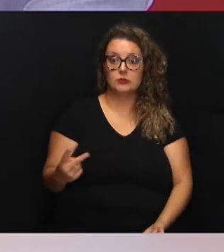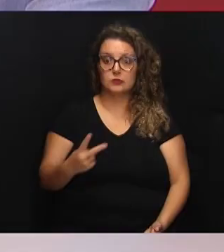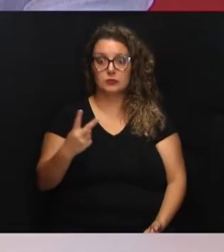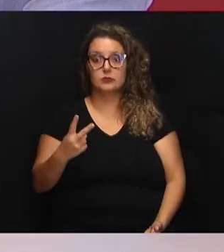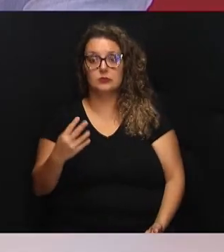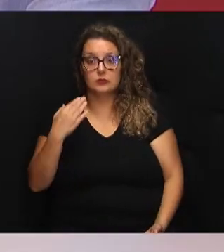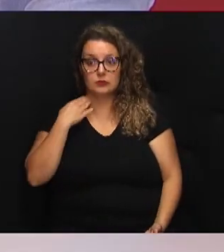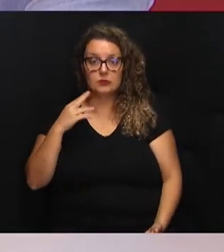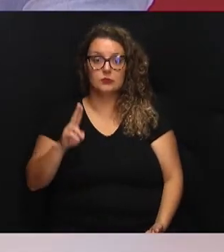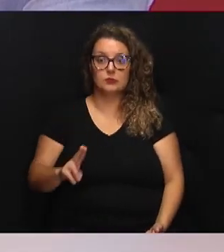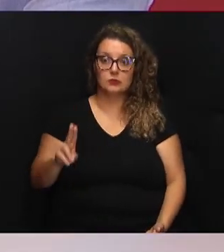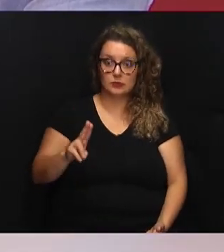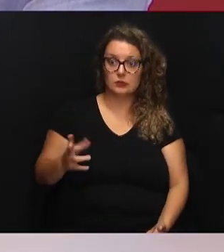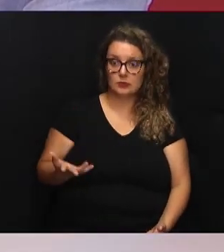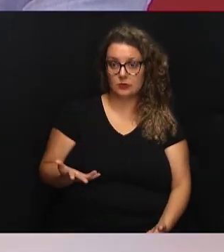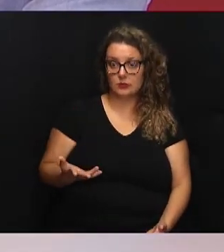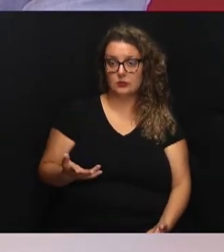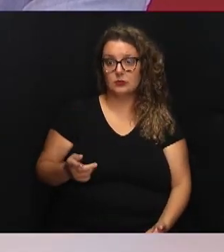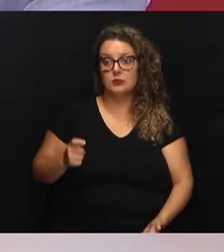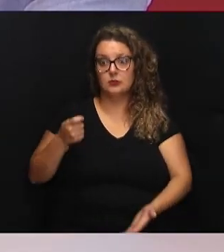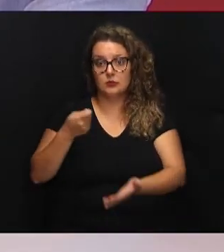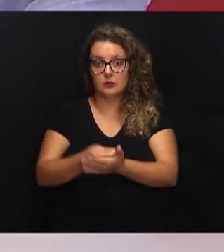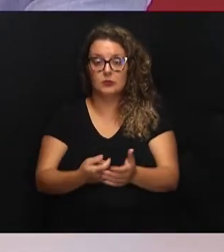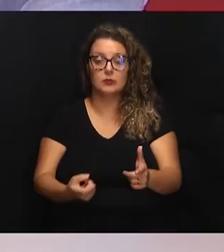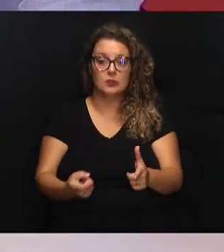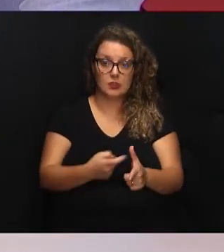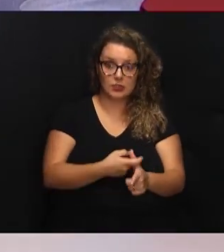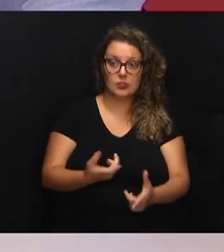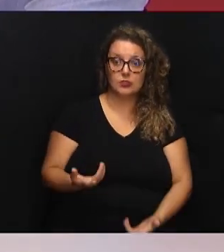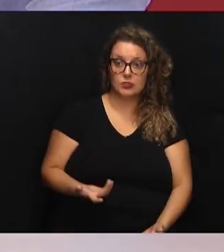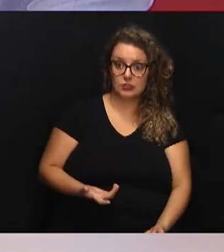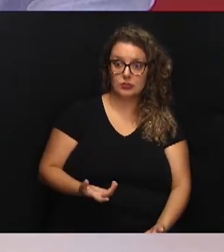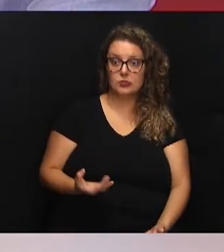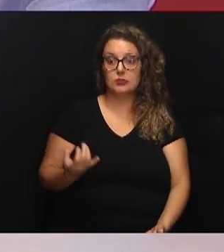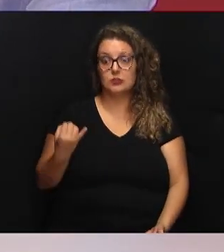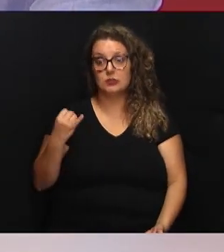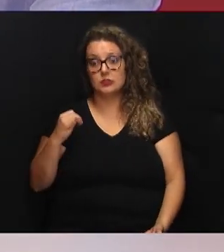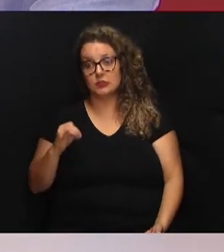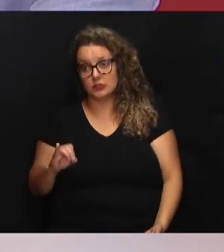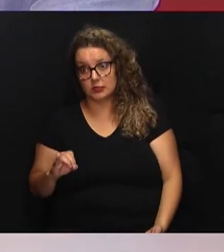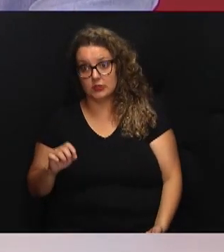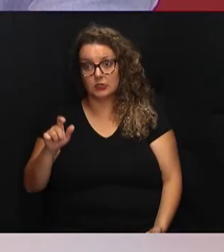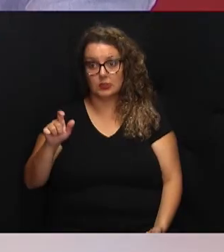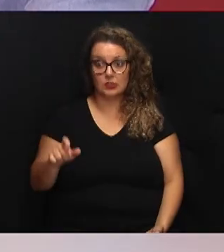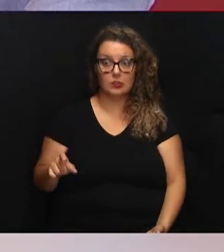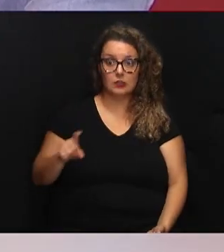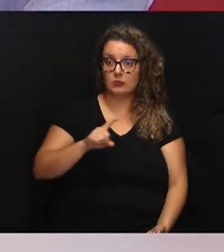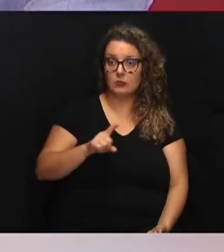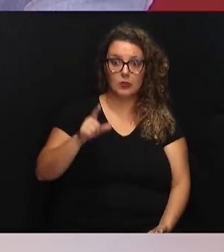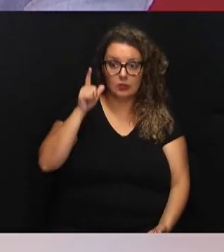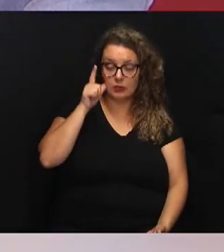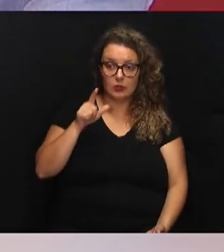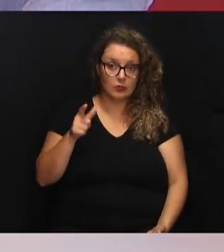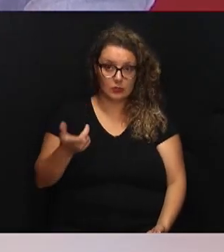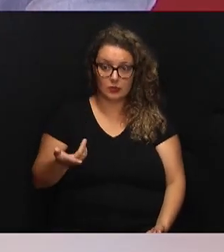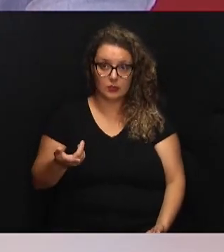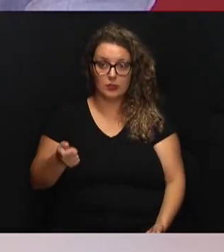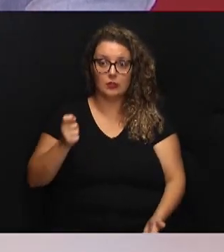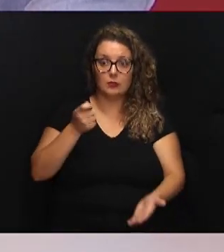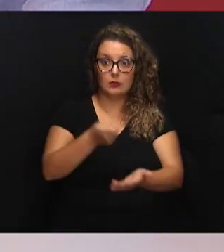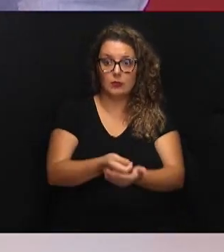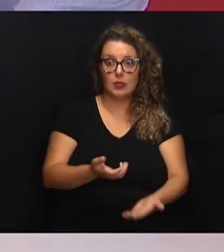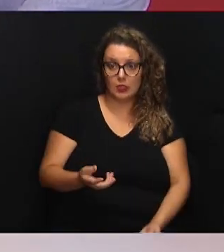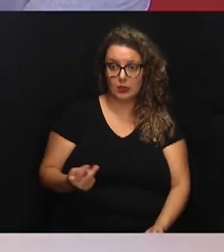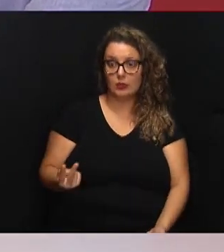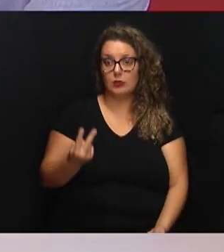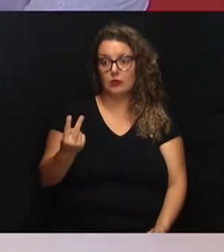pode usar como forma de quitar aquela dívida, tá? E caso a pessoa não consiga quitar com esses valores, ela